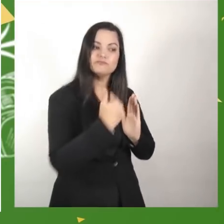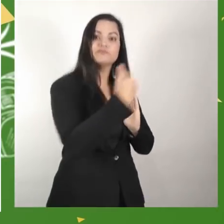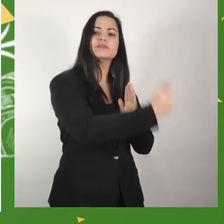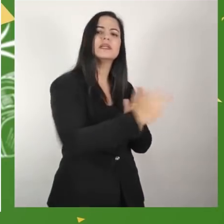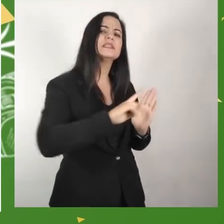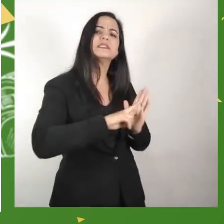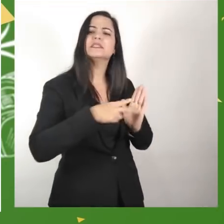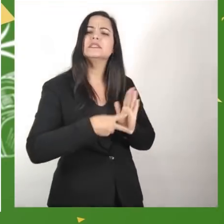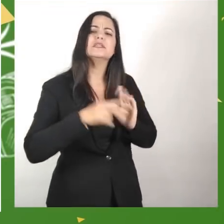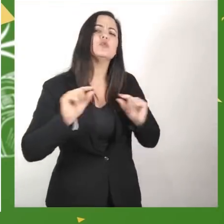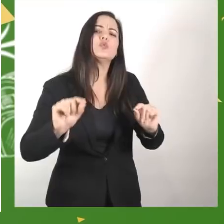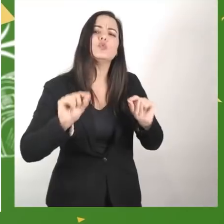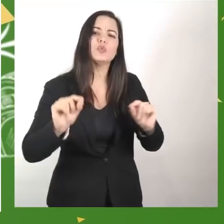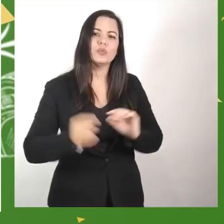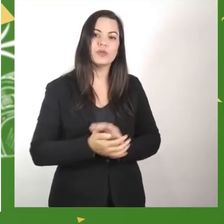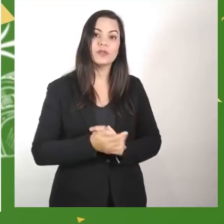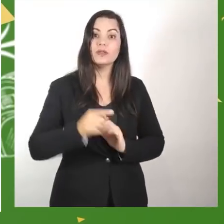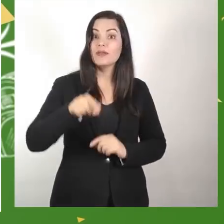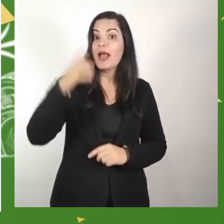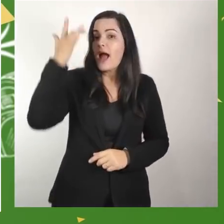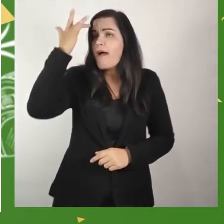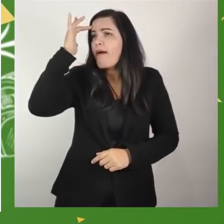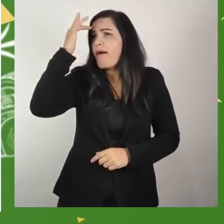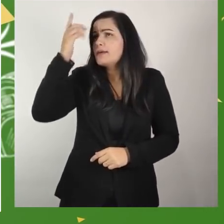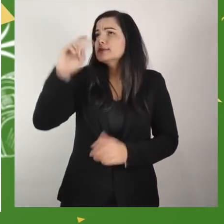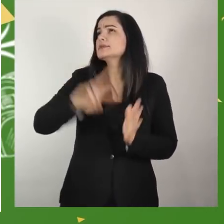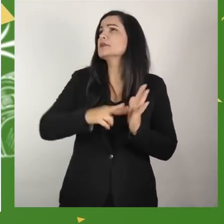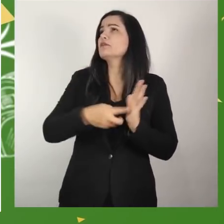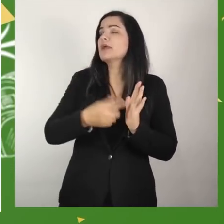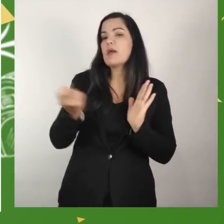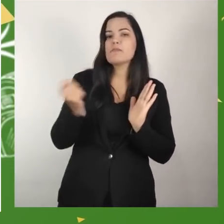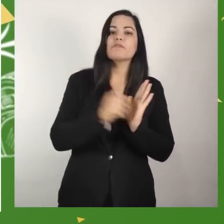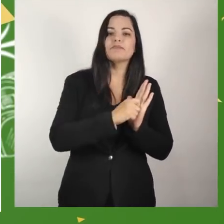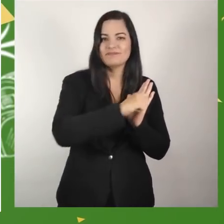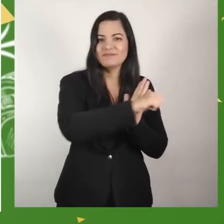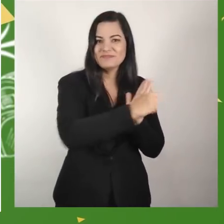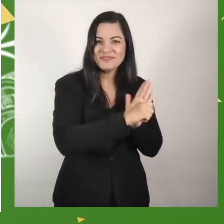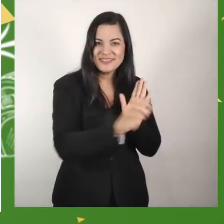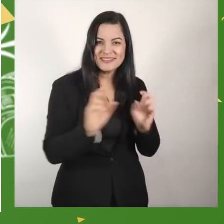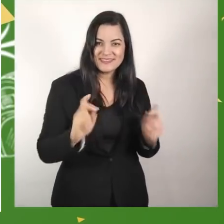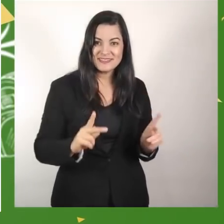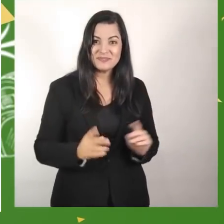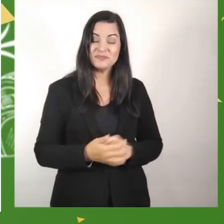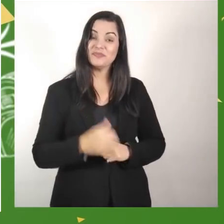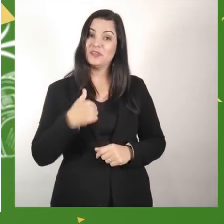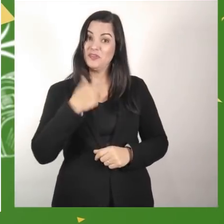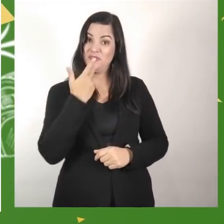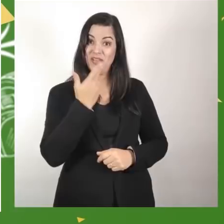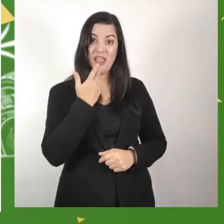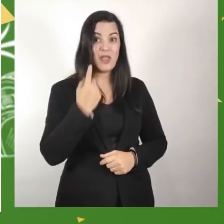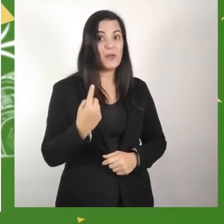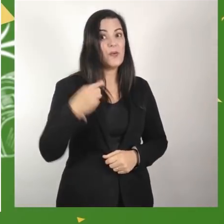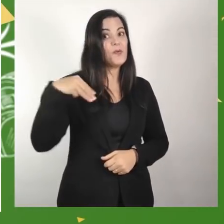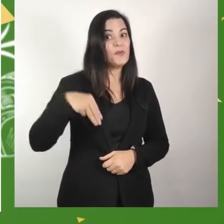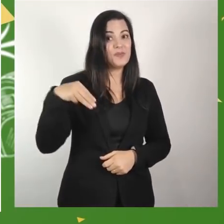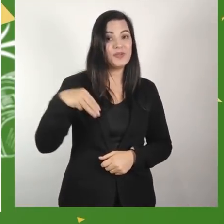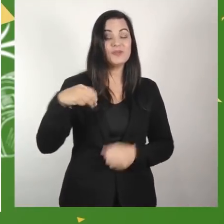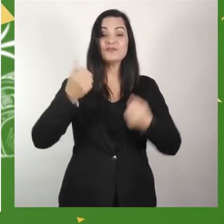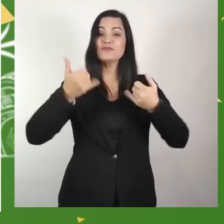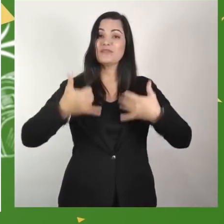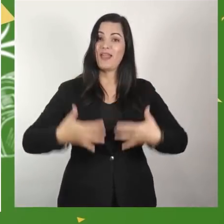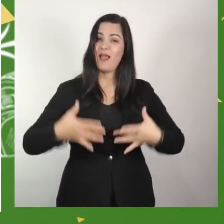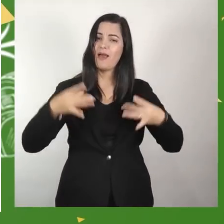na frente, o que vocês acham que significa cada uma dessas palavras. Ó, já falei 1 minuto